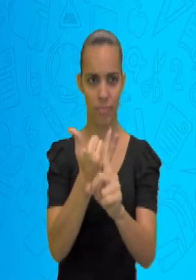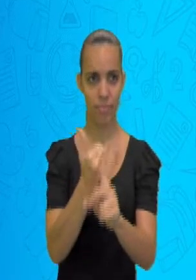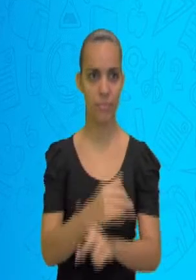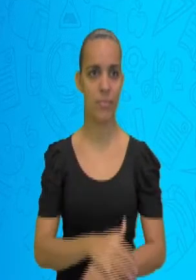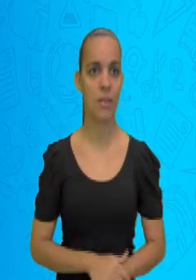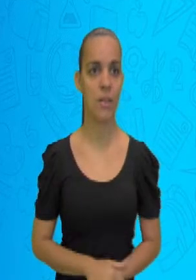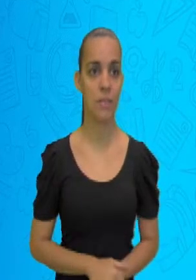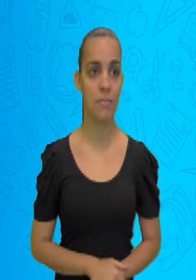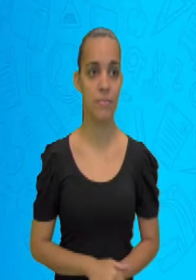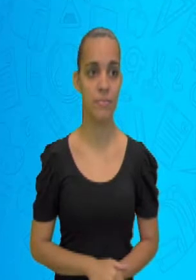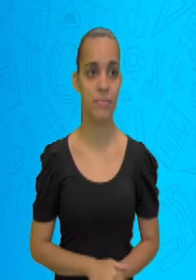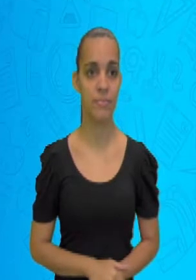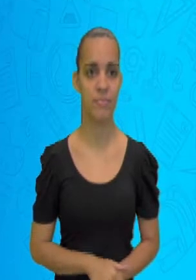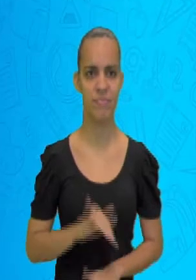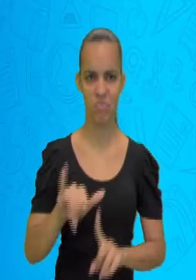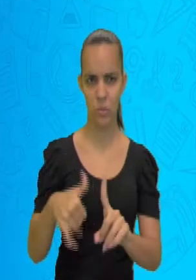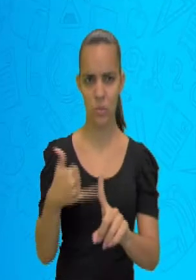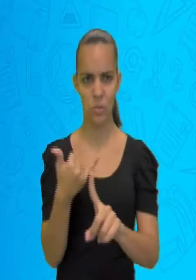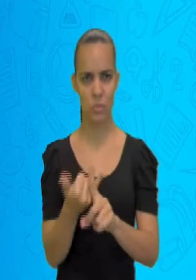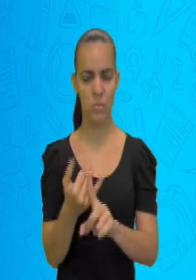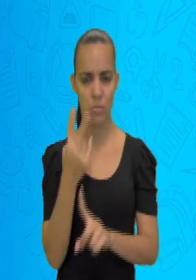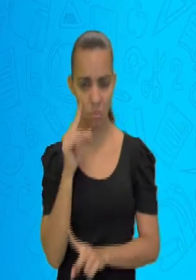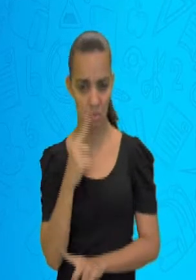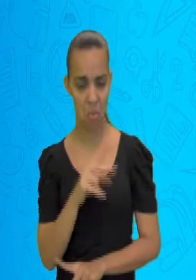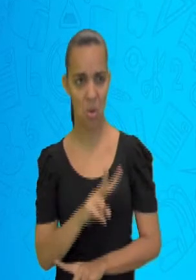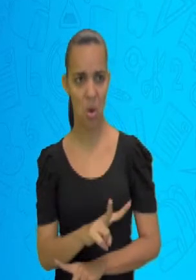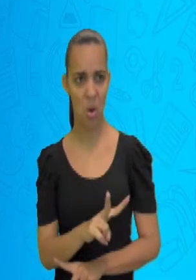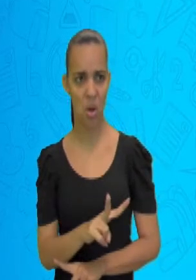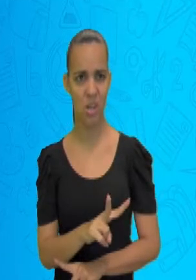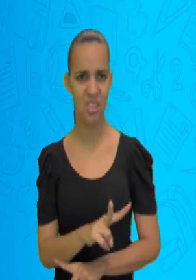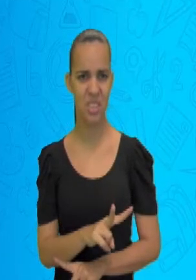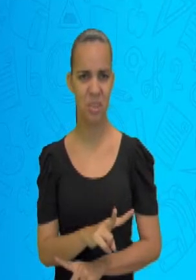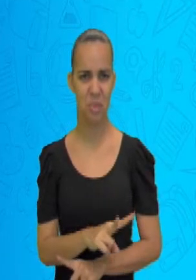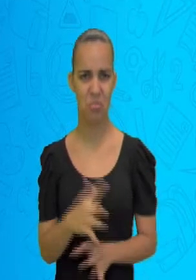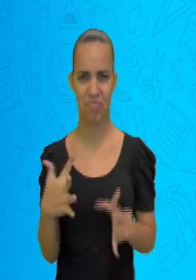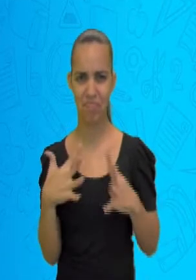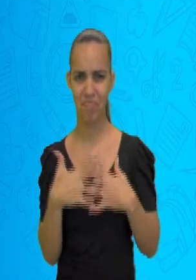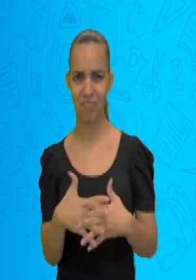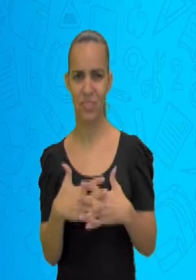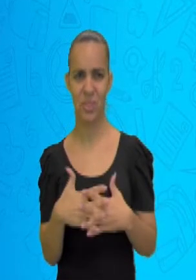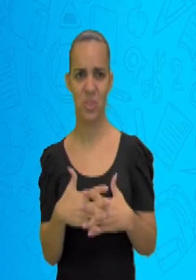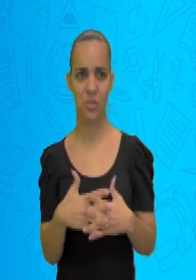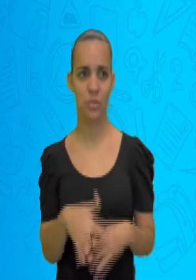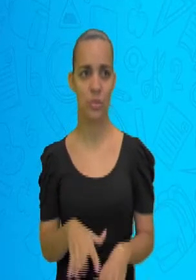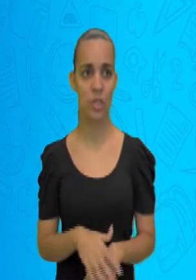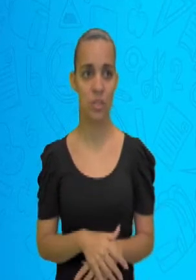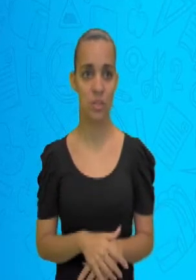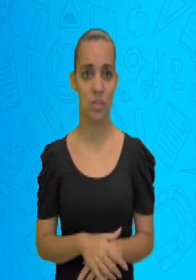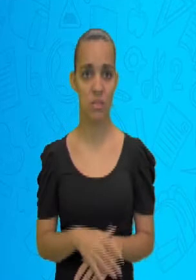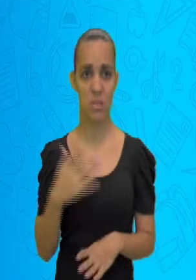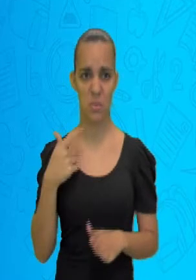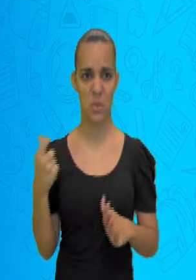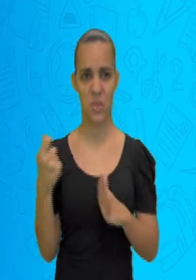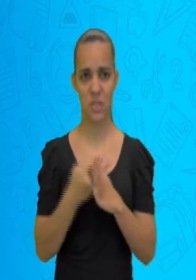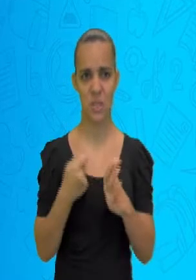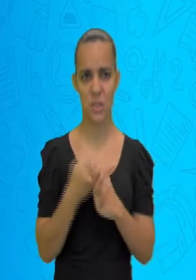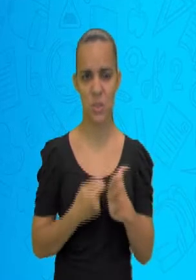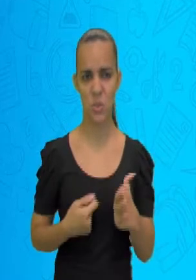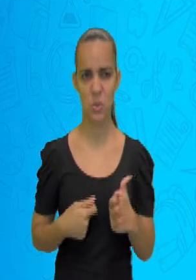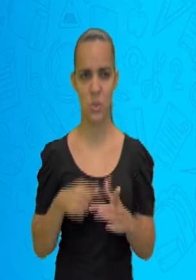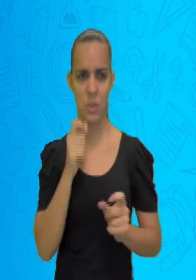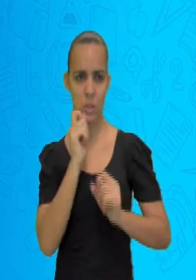Bullying é uma situação que se caracteriza por agressões intencionais, verbais ou